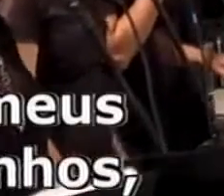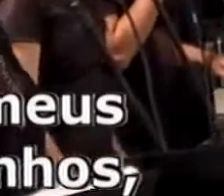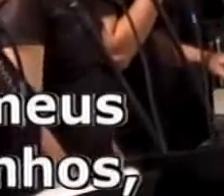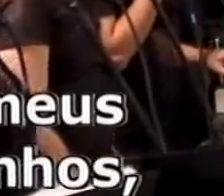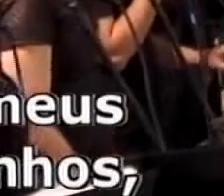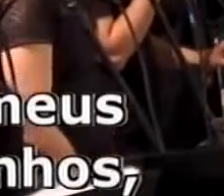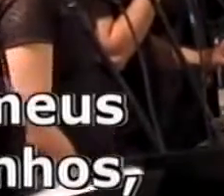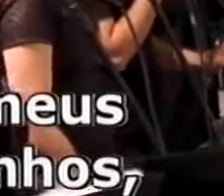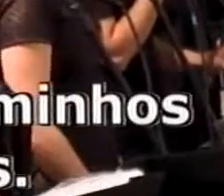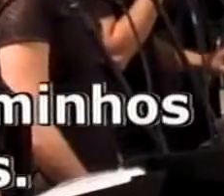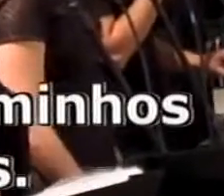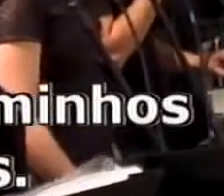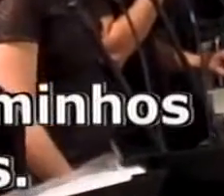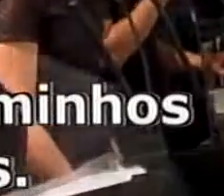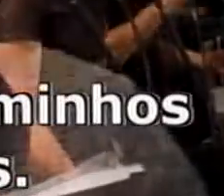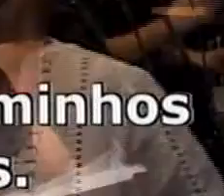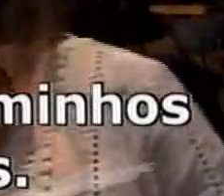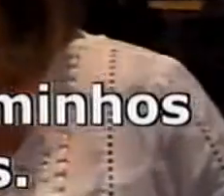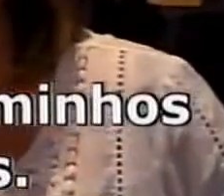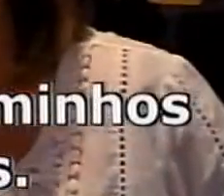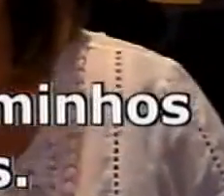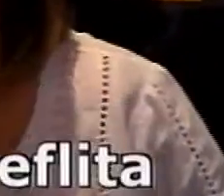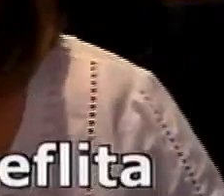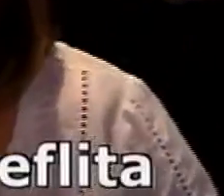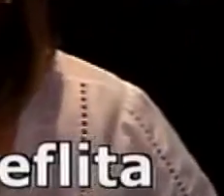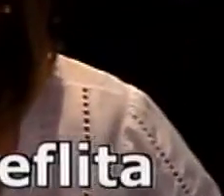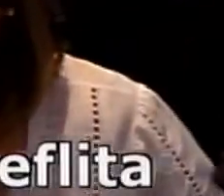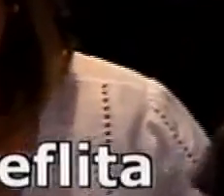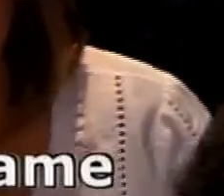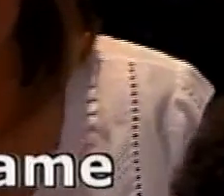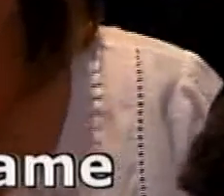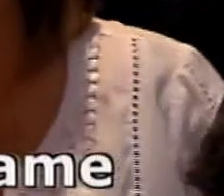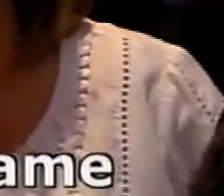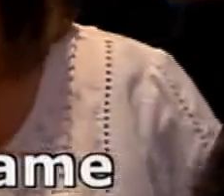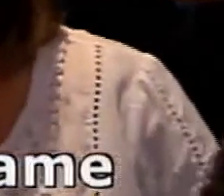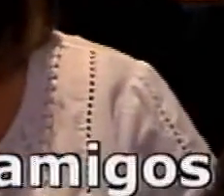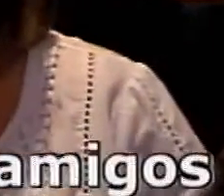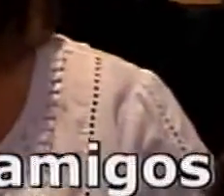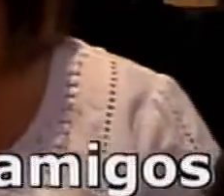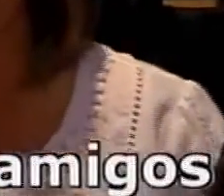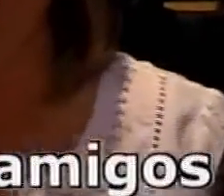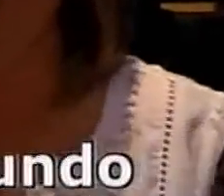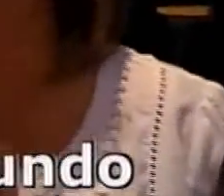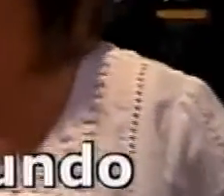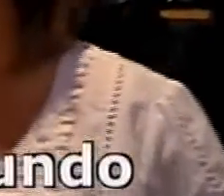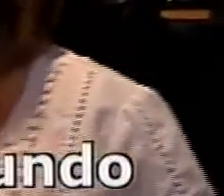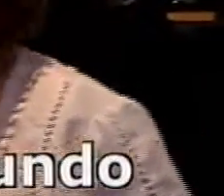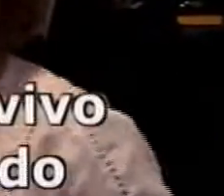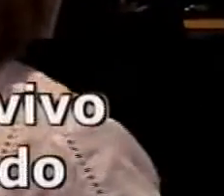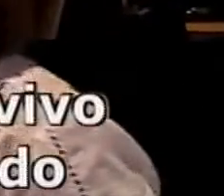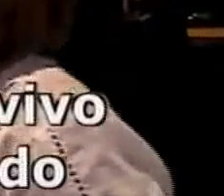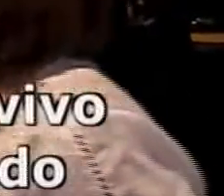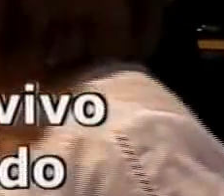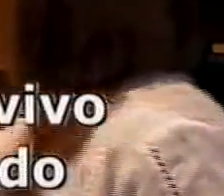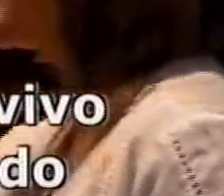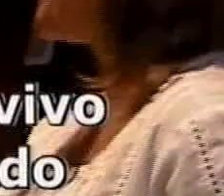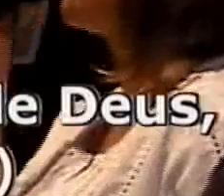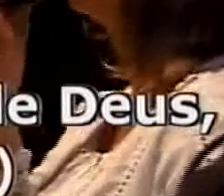vontade. Não os meus caminhos, mas os caminhos teus. Eu reflito e proclamo, meus amigos, ao mundo